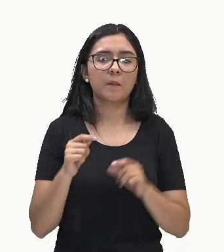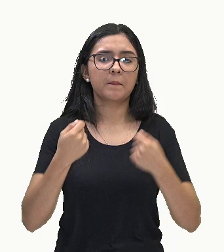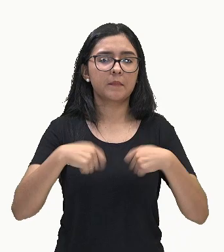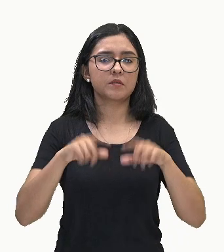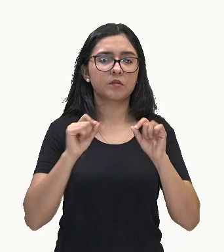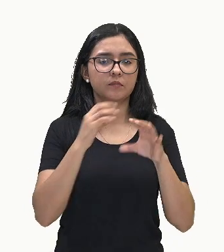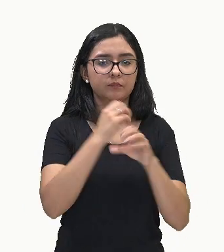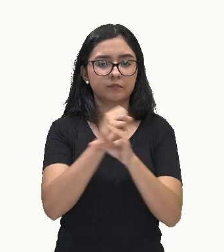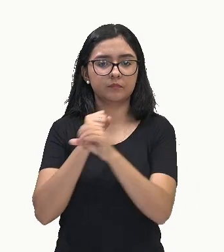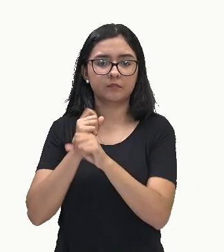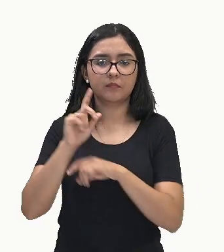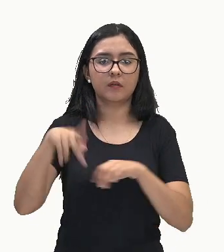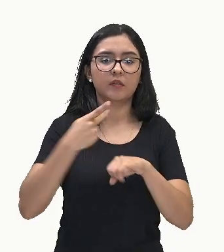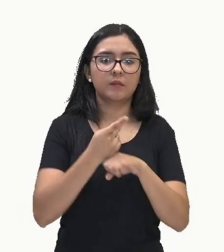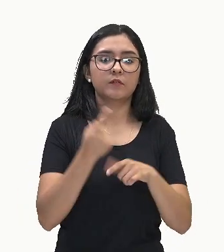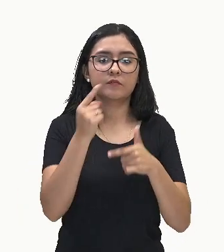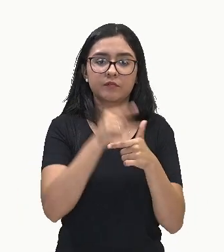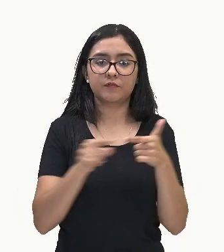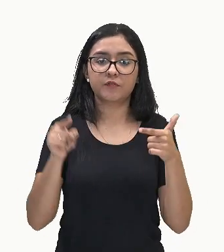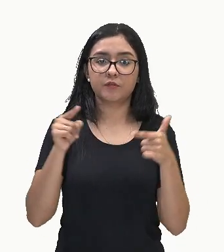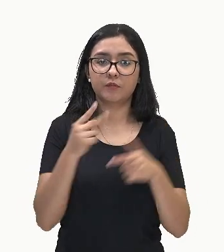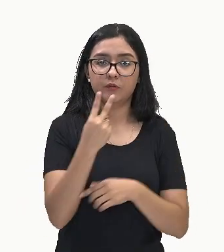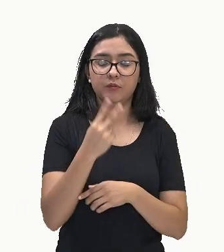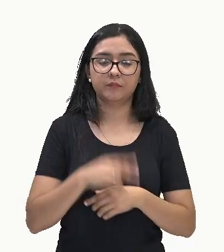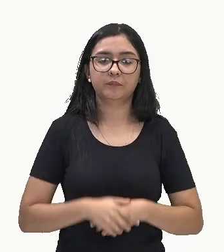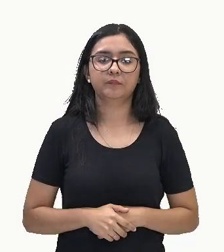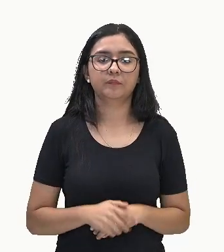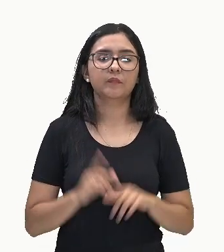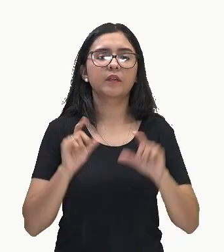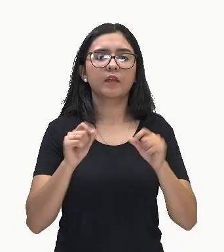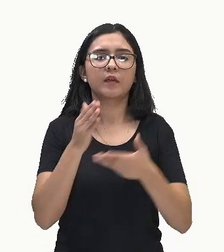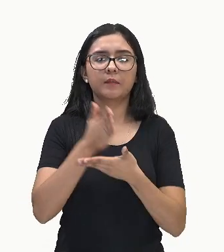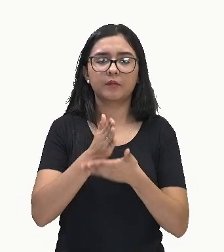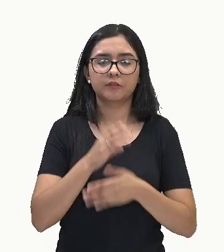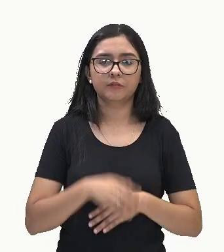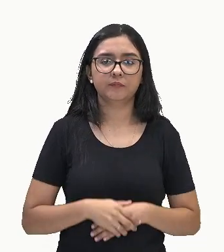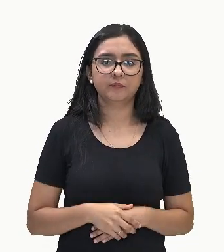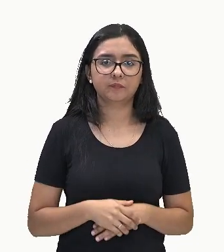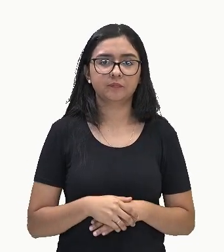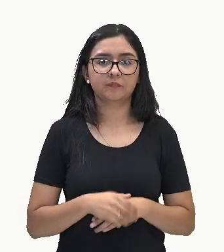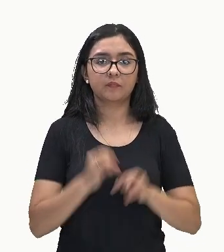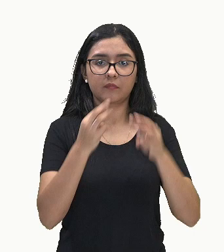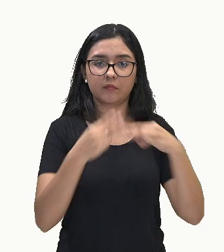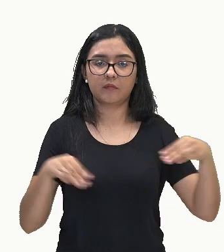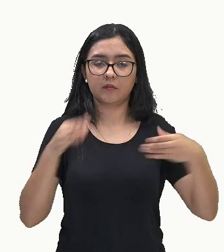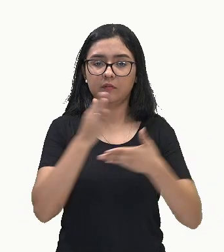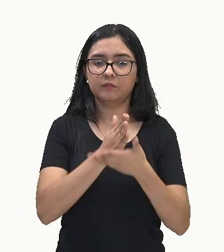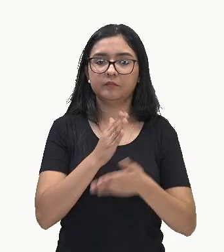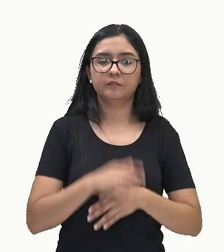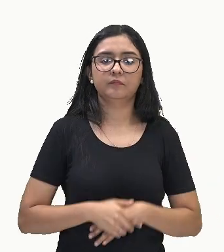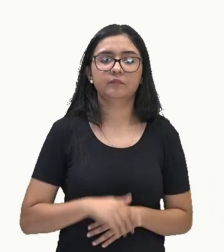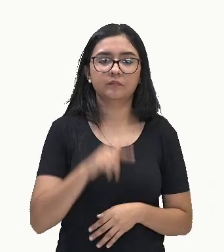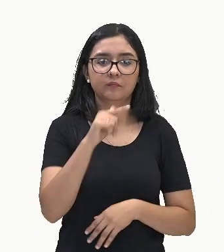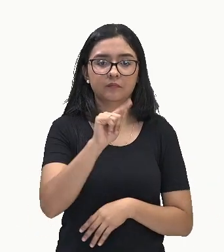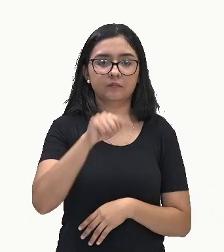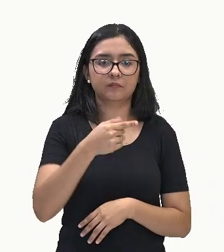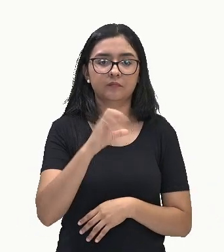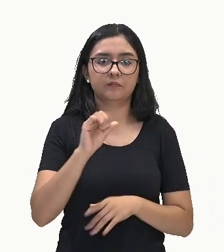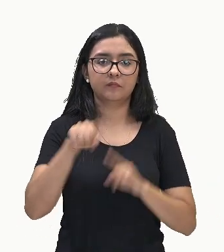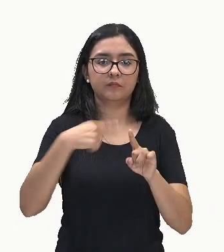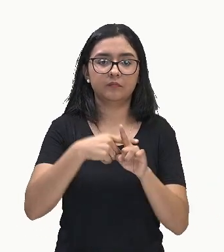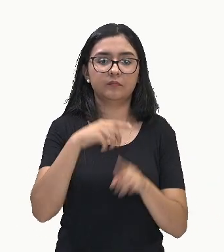somá-lo e dividi-los por dois então quem vai ser a mediana vai ser 7,9 +